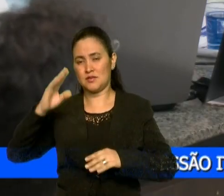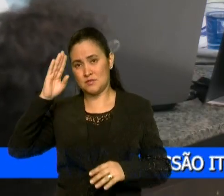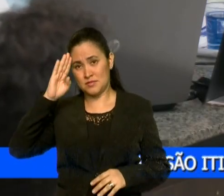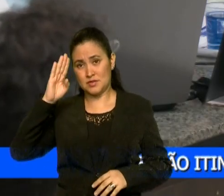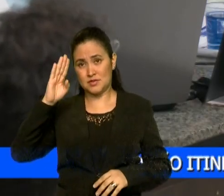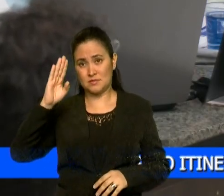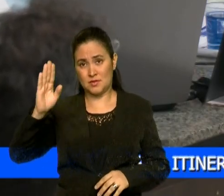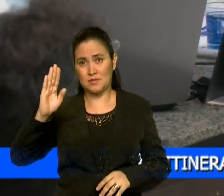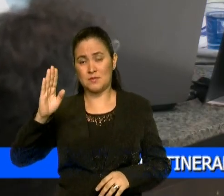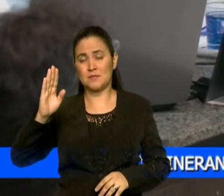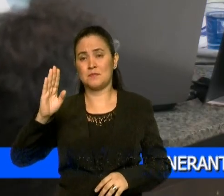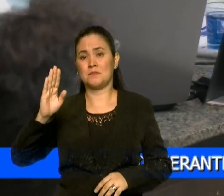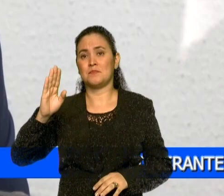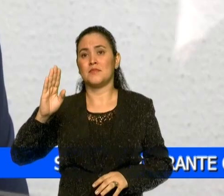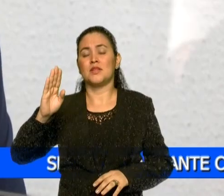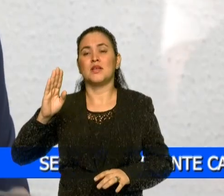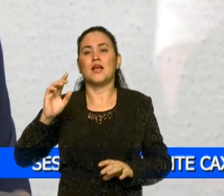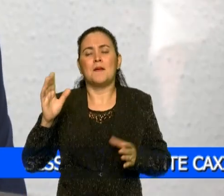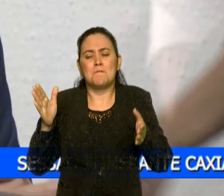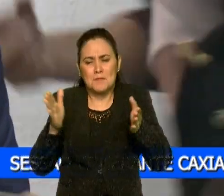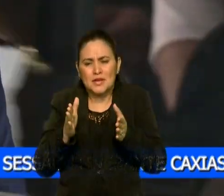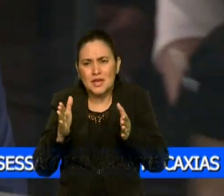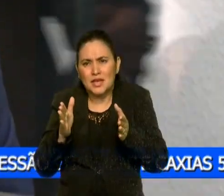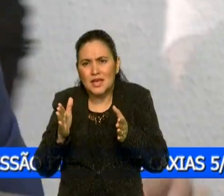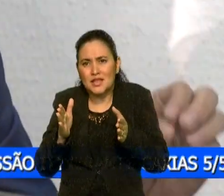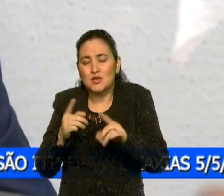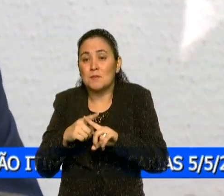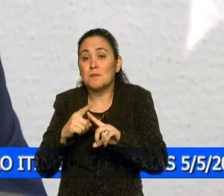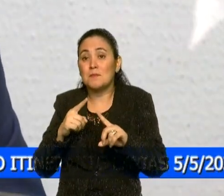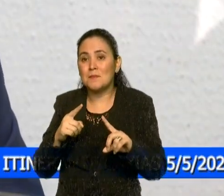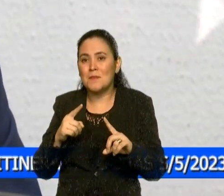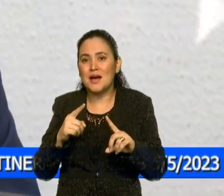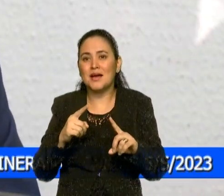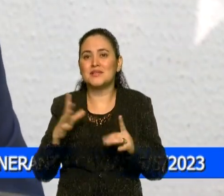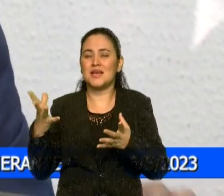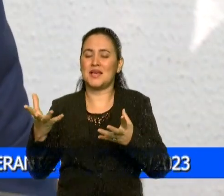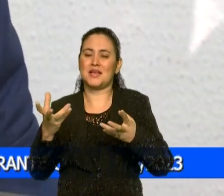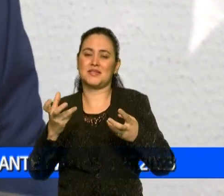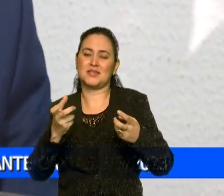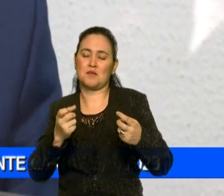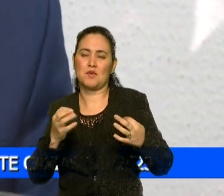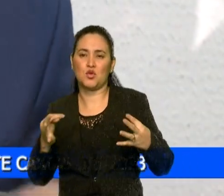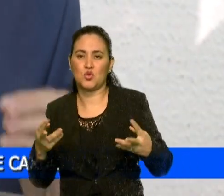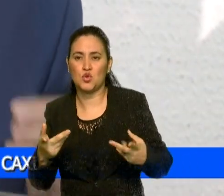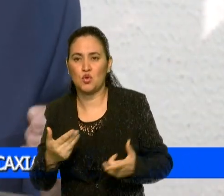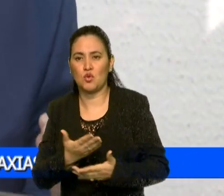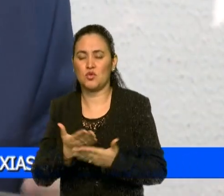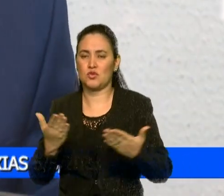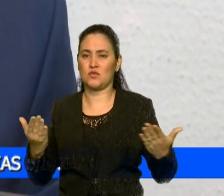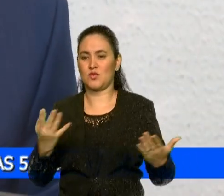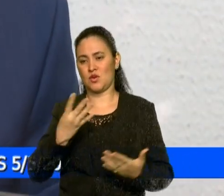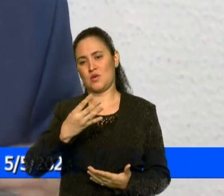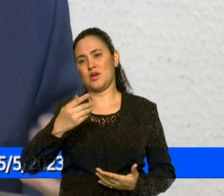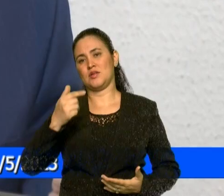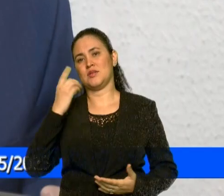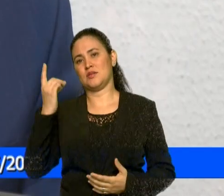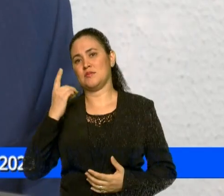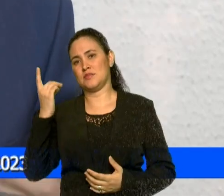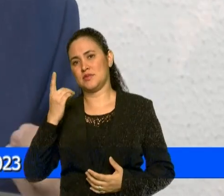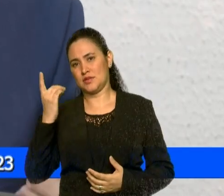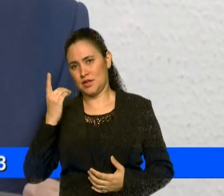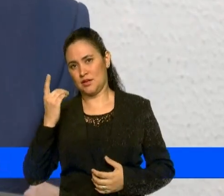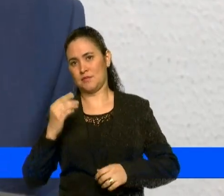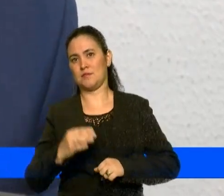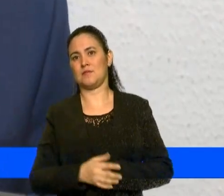coração de mãe, que pode ser pequeno, mas cabe cada dia um mais. E nesse Parlamento Caxiense, eu tenho certeza que assim os vereadores se